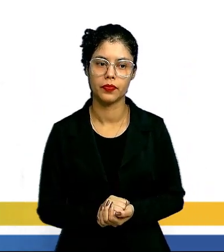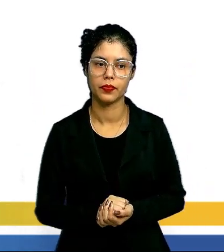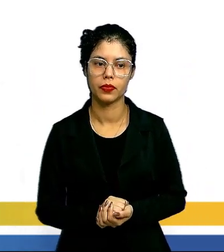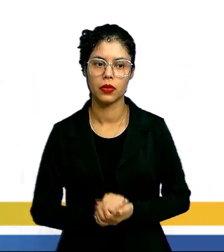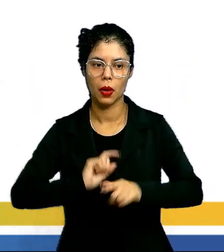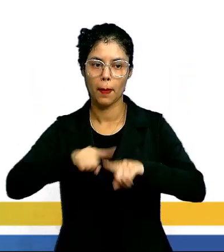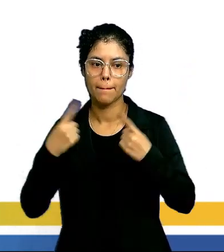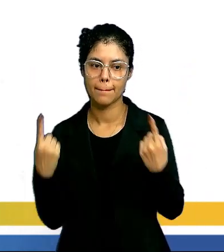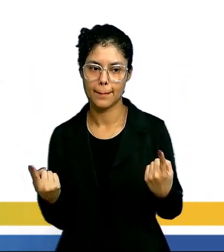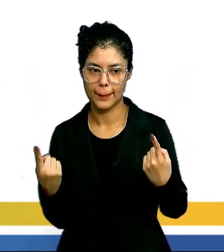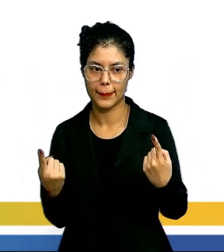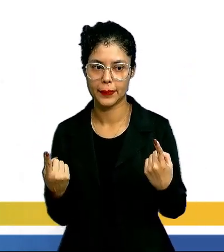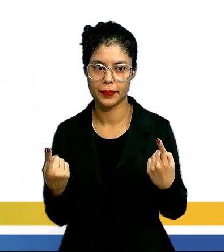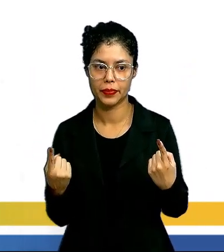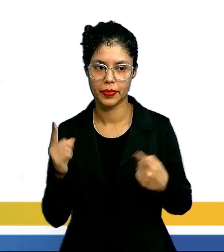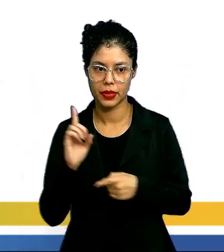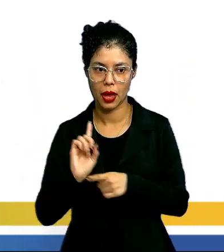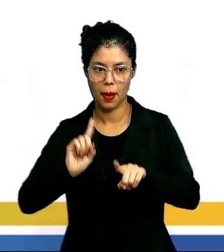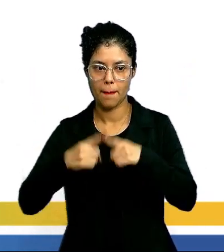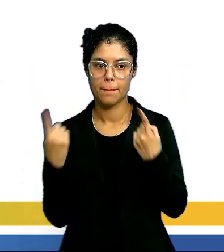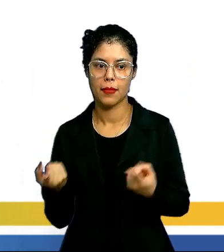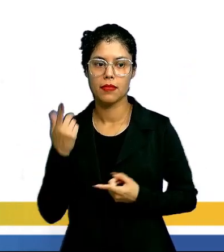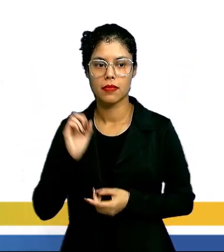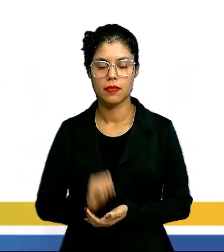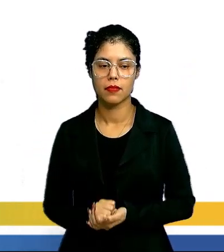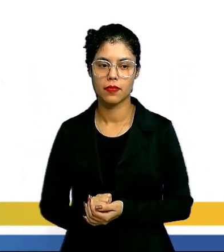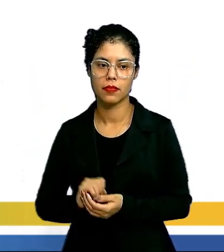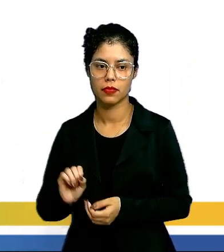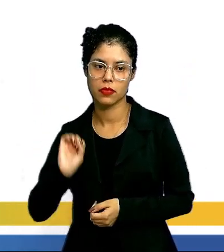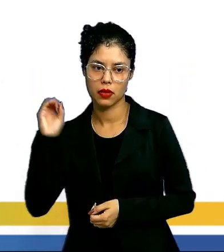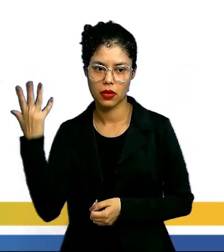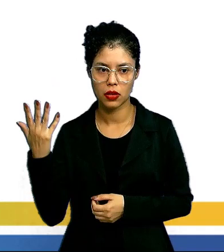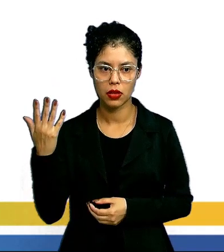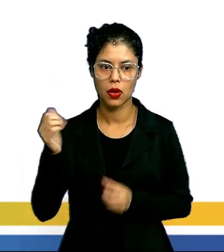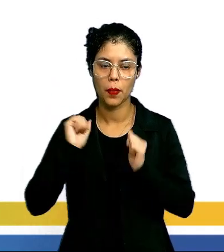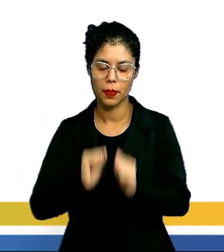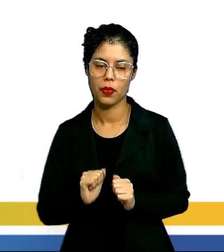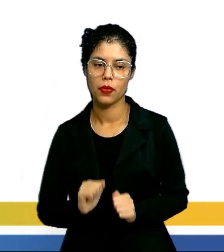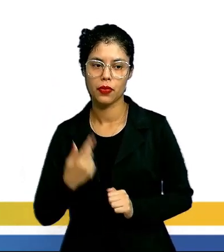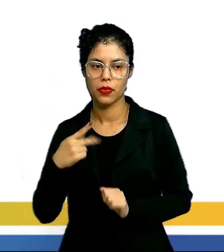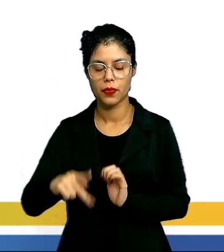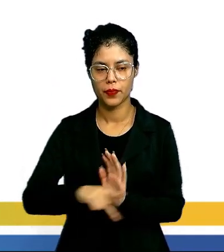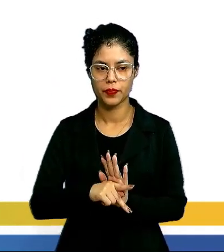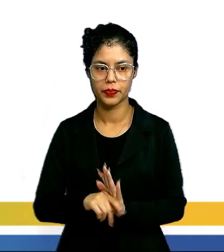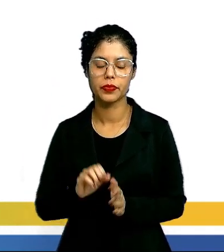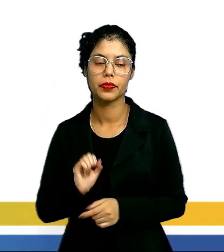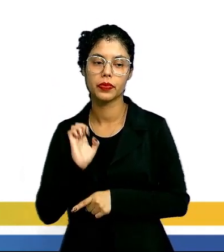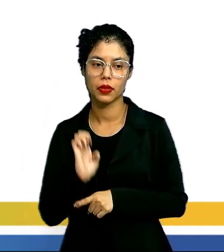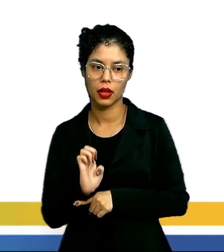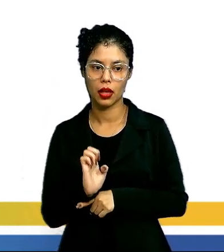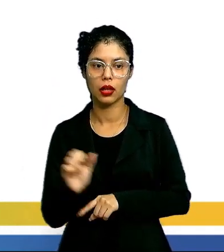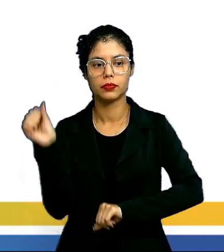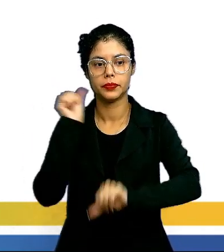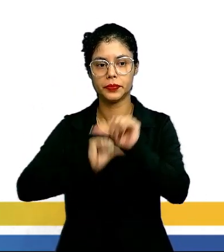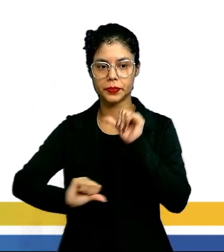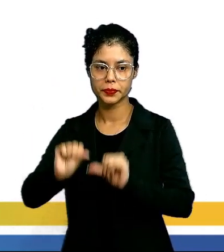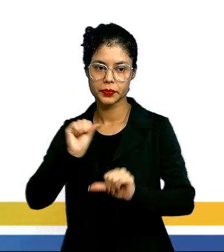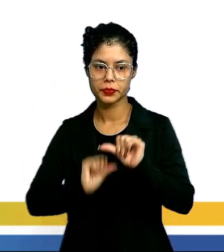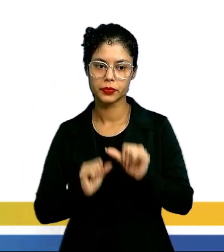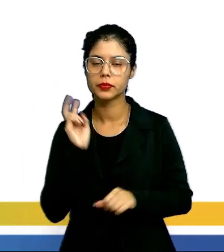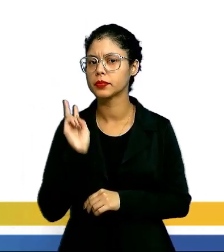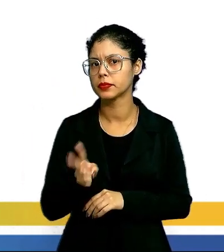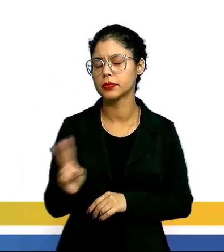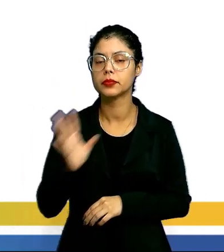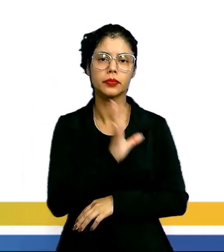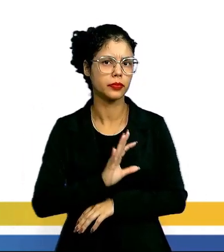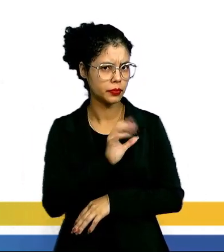vence o vencedor. Na letra D, mas como causar pode seu favor. Na letra E, se tão